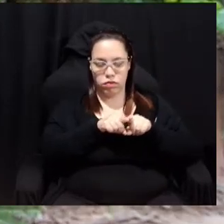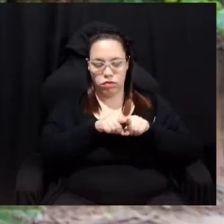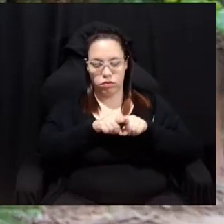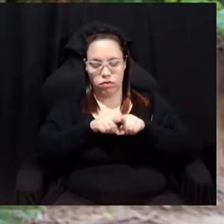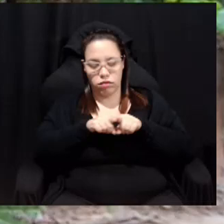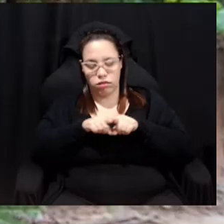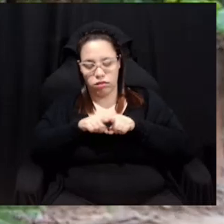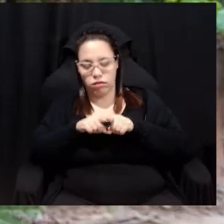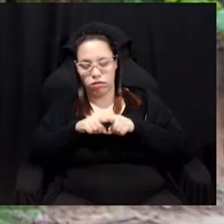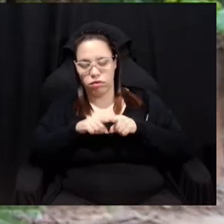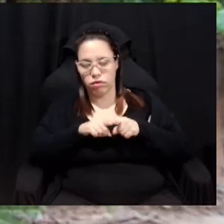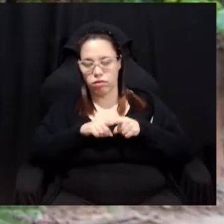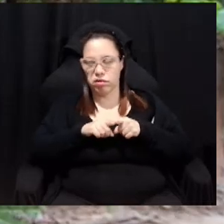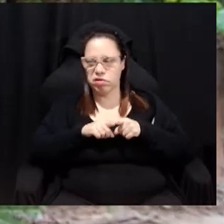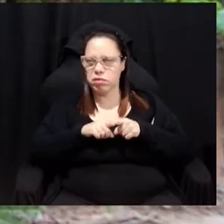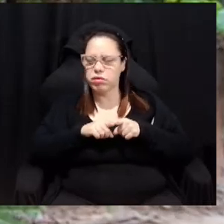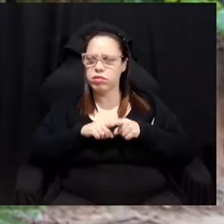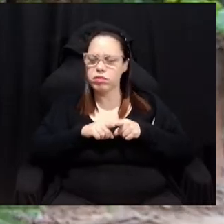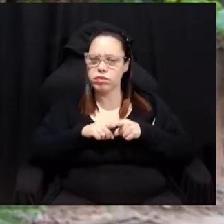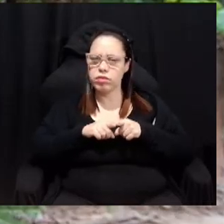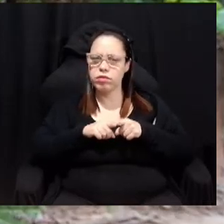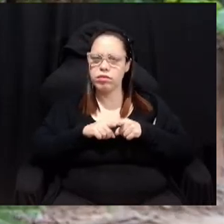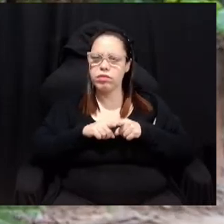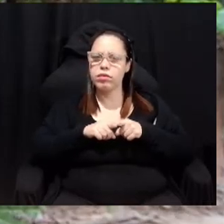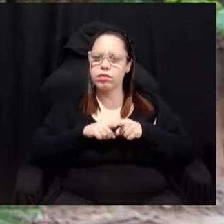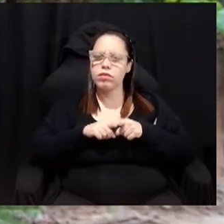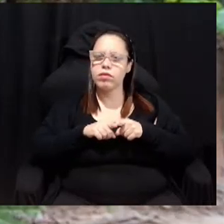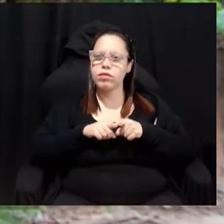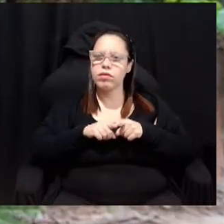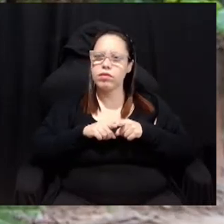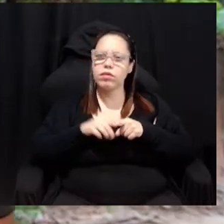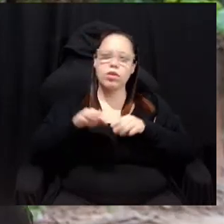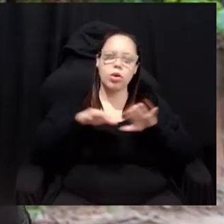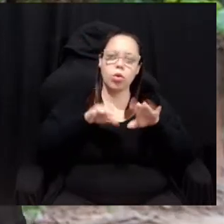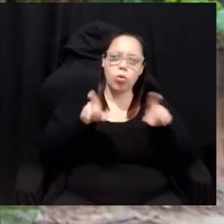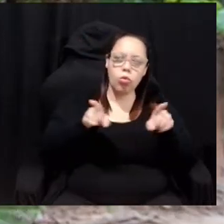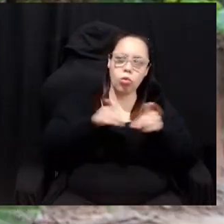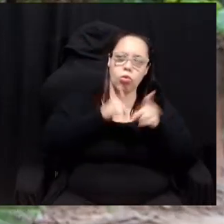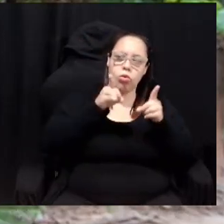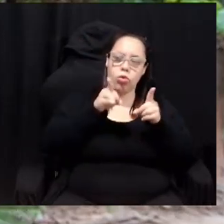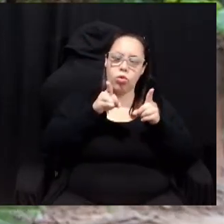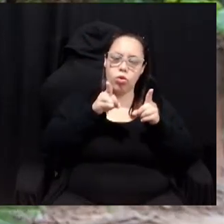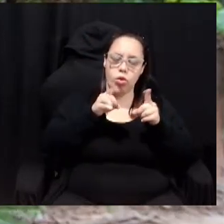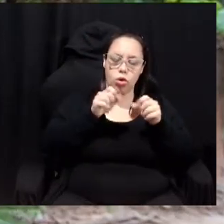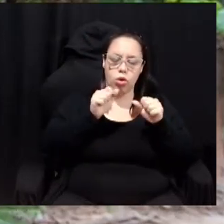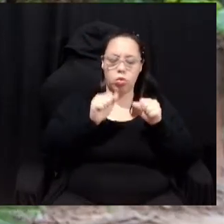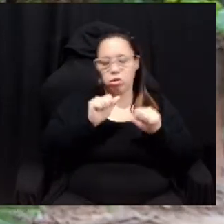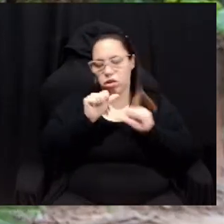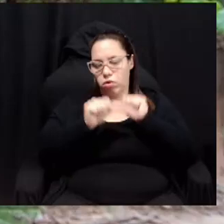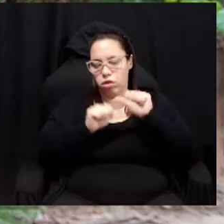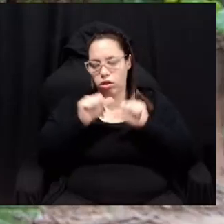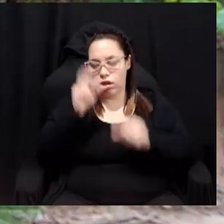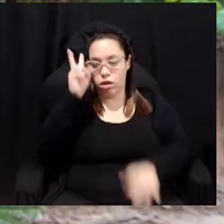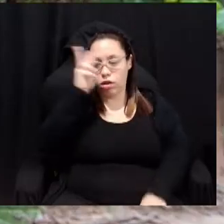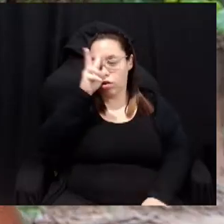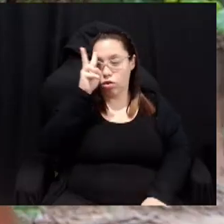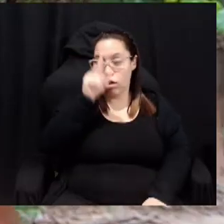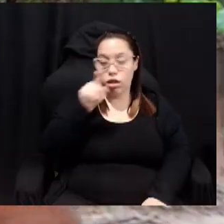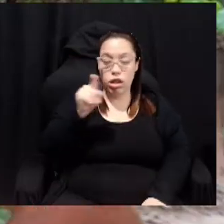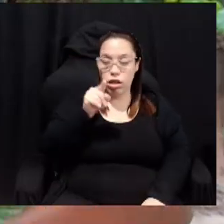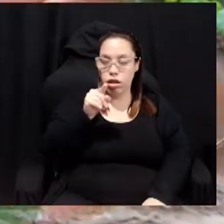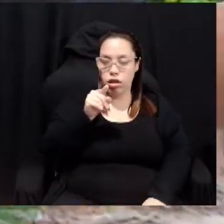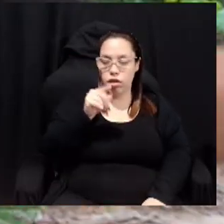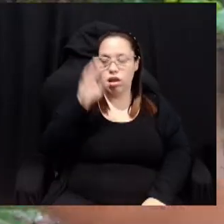penas, pode dar um momento de dignidade que pode até mudar a história deles. Então a gente tem sonho de